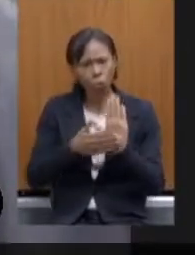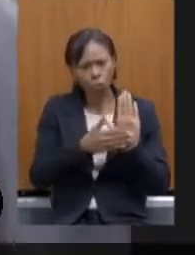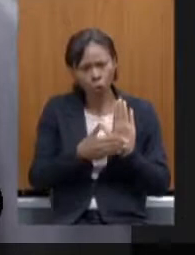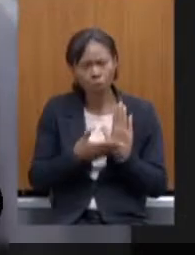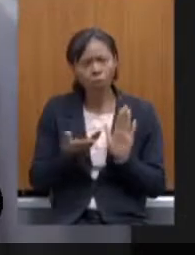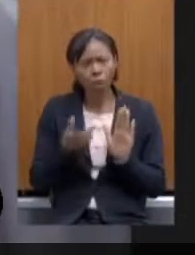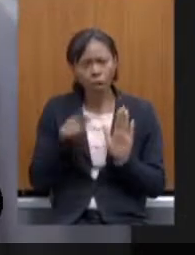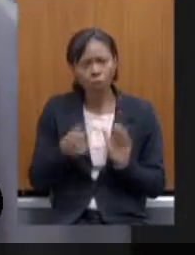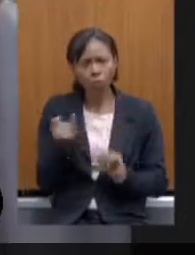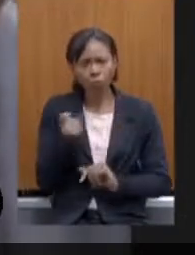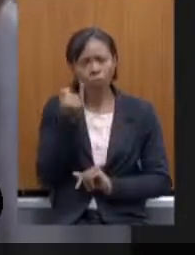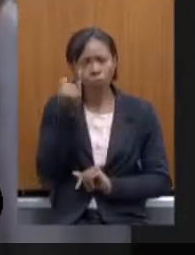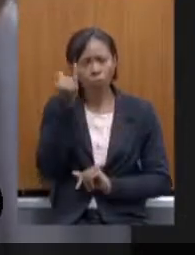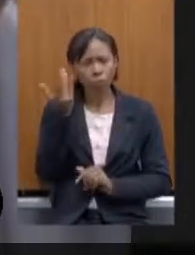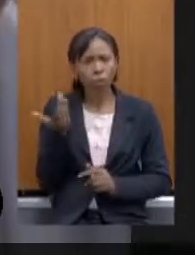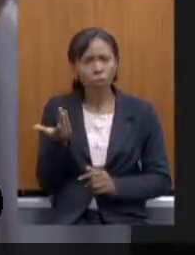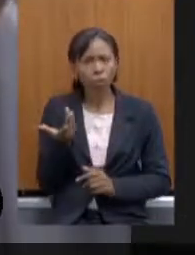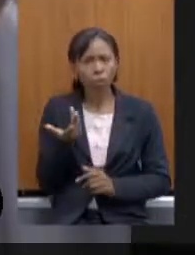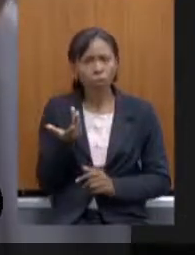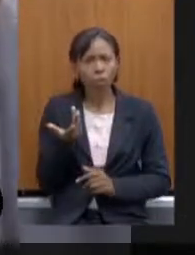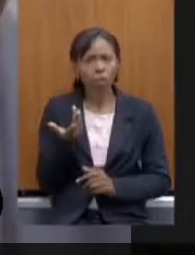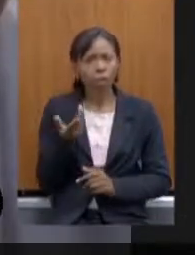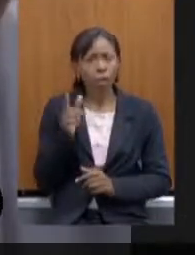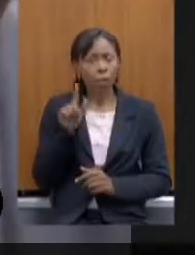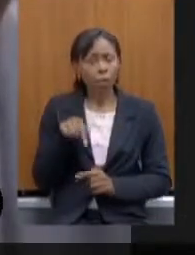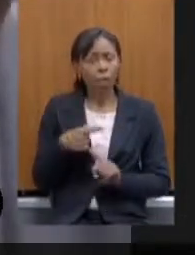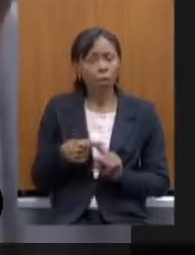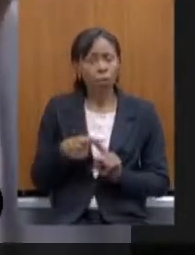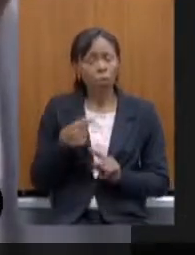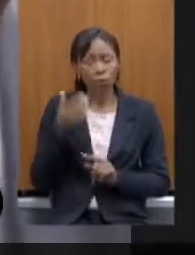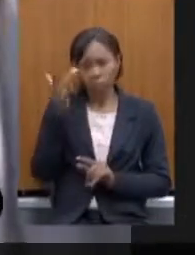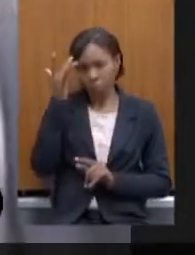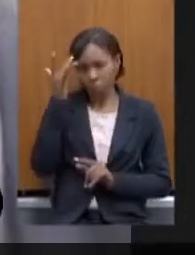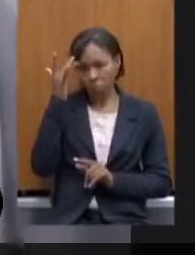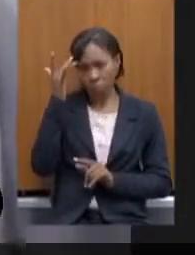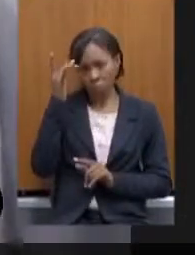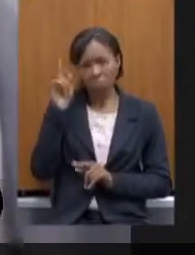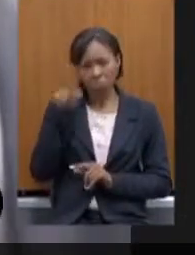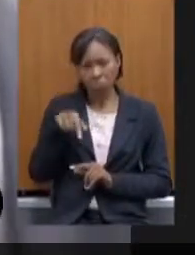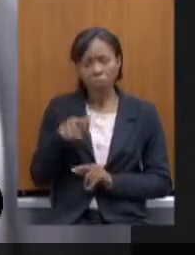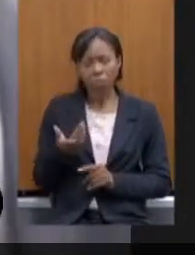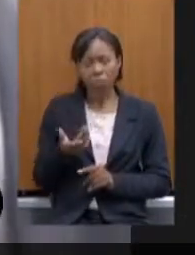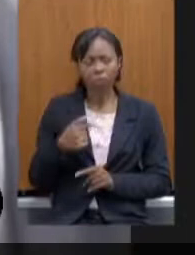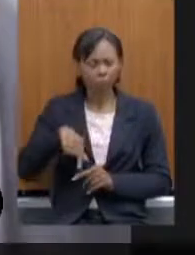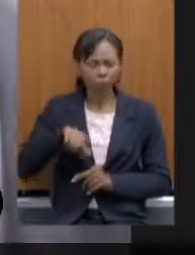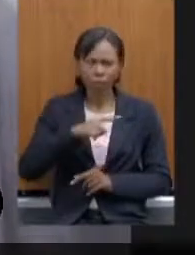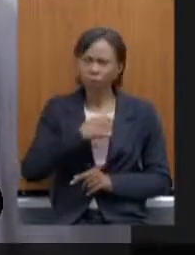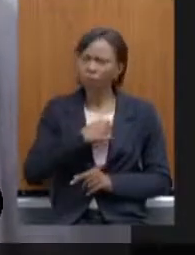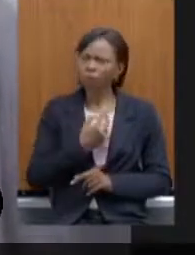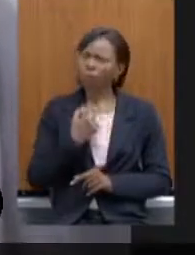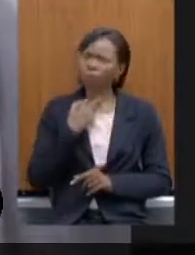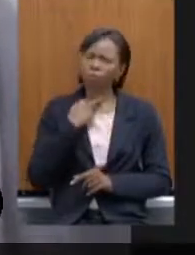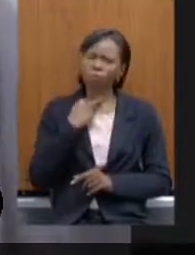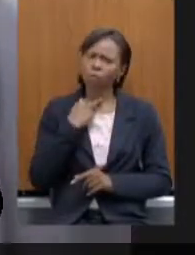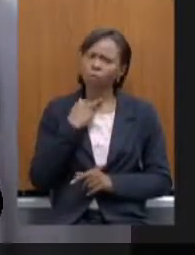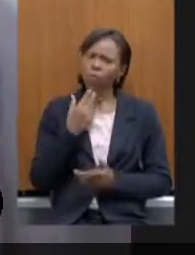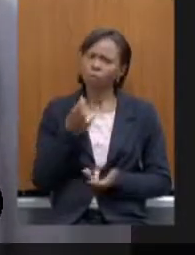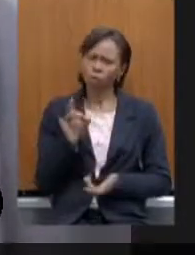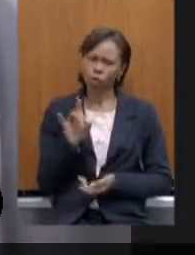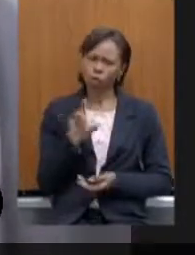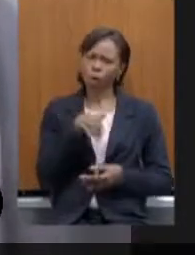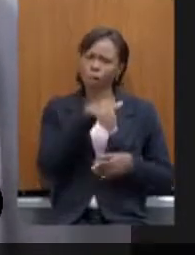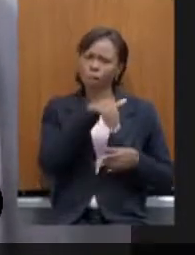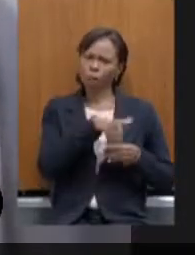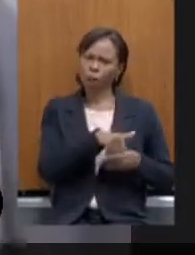isso é muito importante significa maturidade e nós não podemos usar apenas o